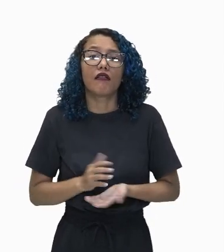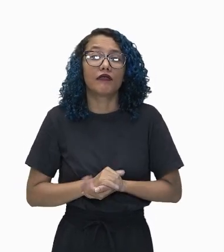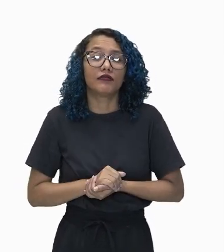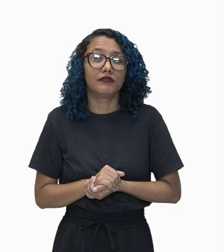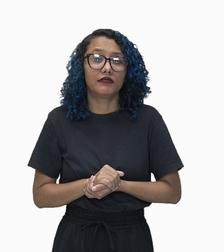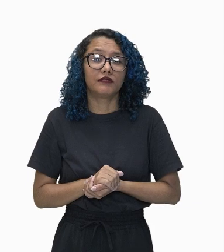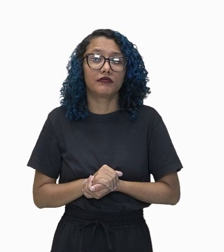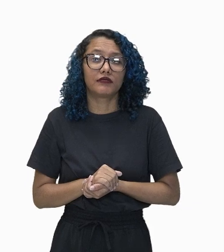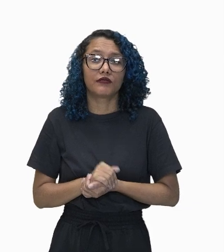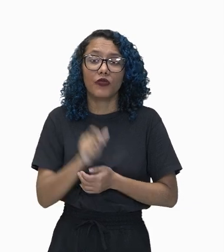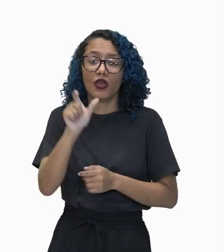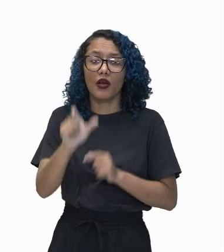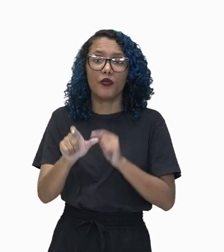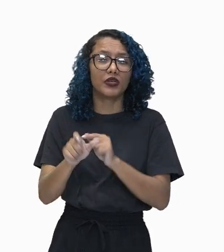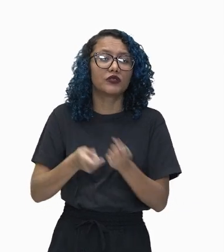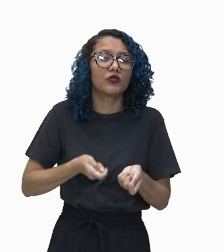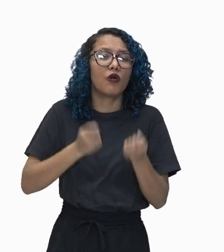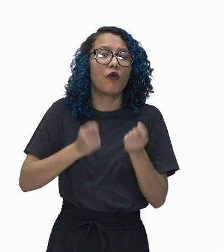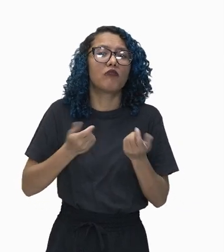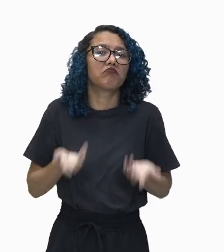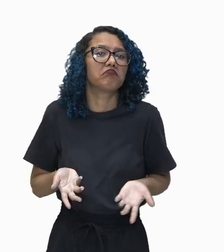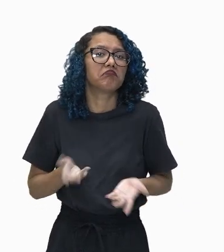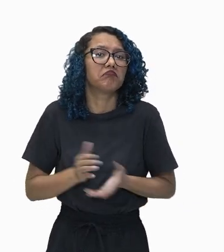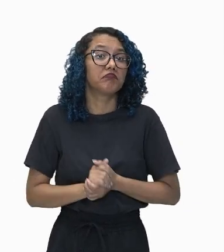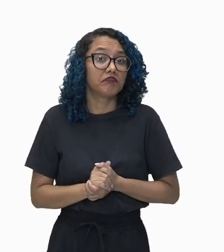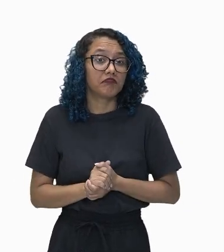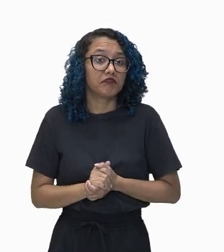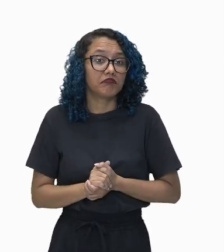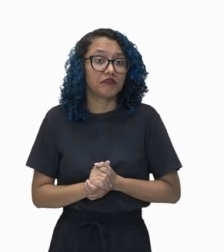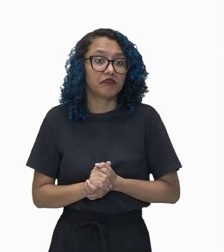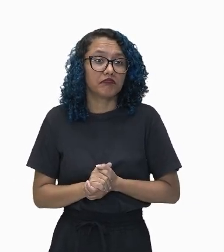Quem pratica a ação de pescar pirarucu?